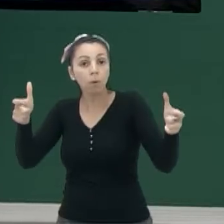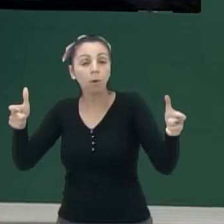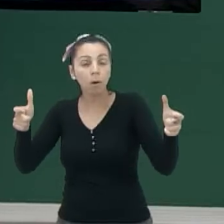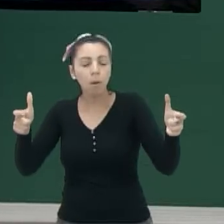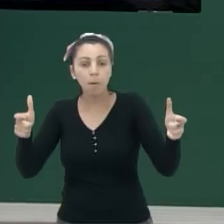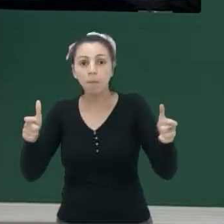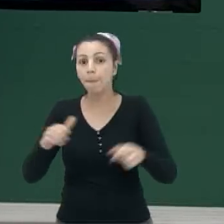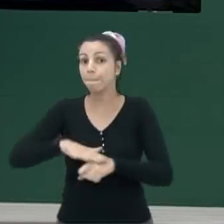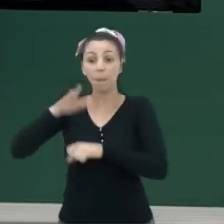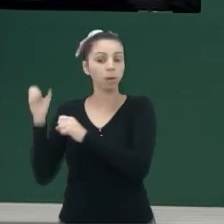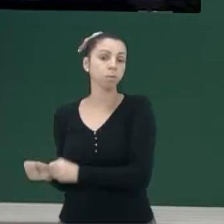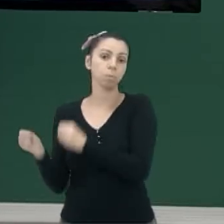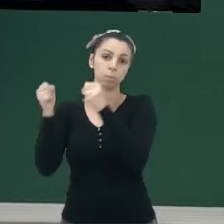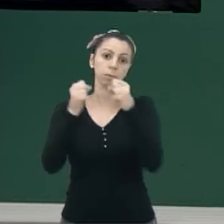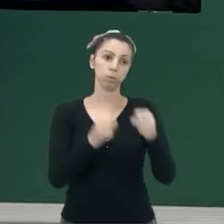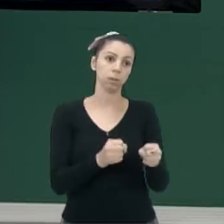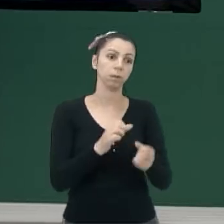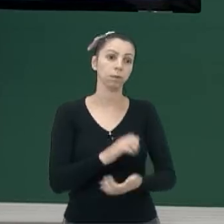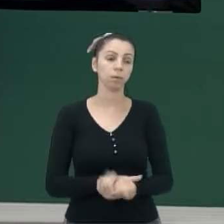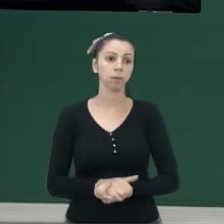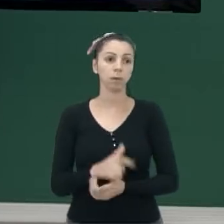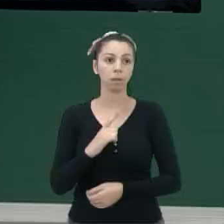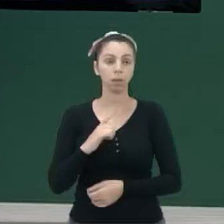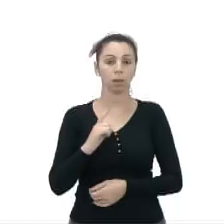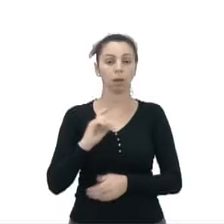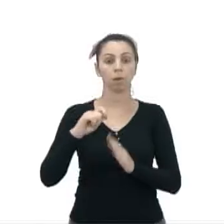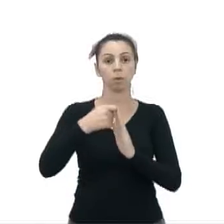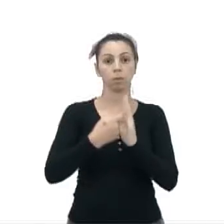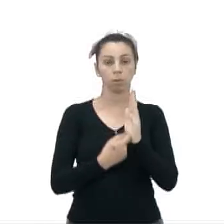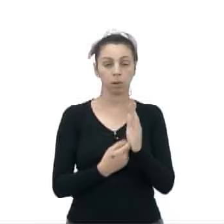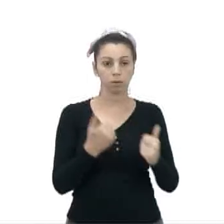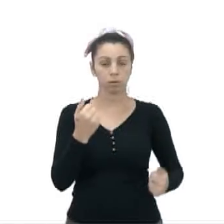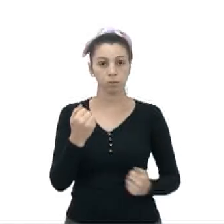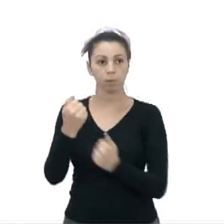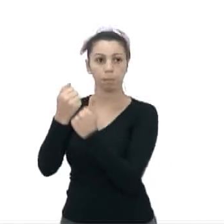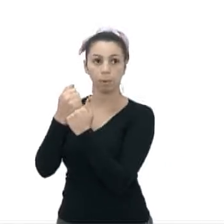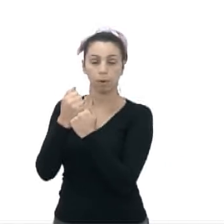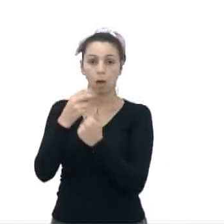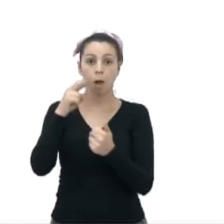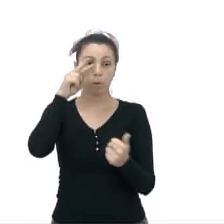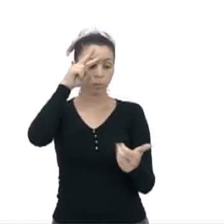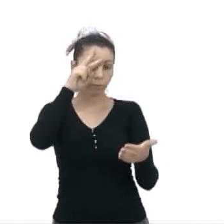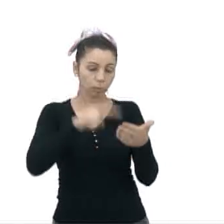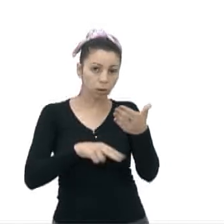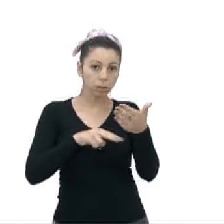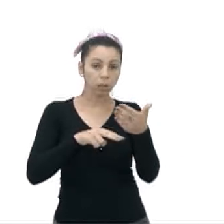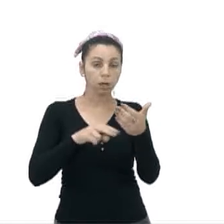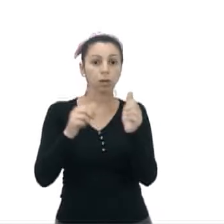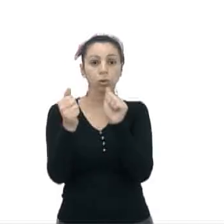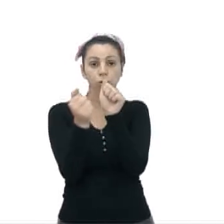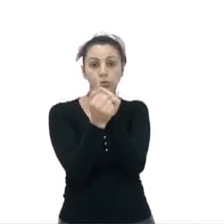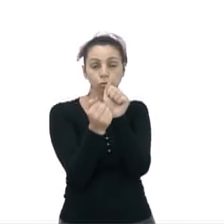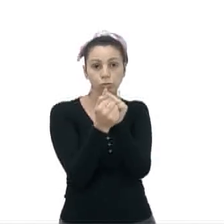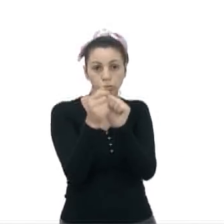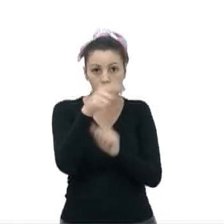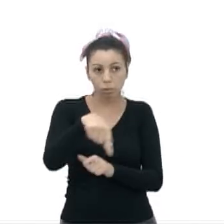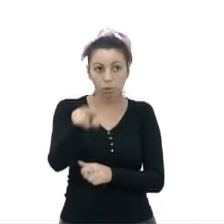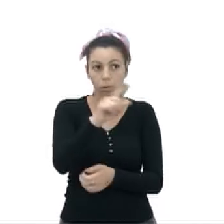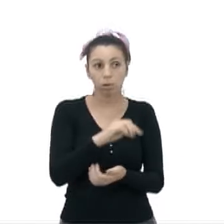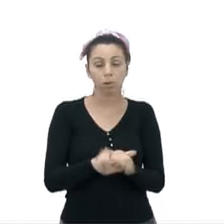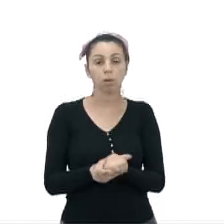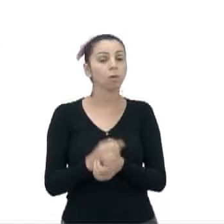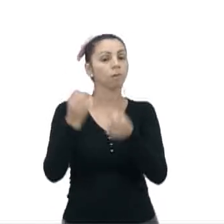Tá? Aqui a gente tem um texto de apoio, eu vou ler esse texto com vocês e no decorrer da leitura do texto eu